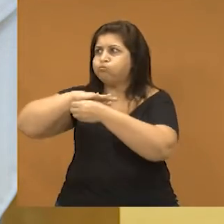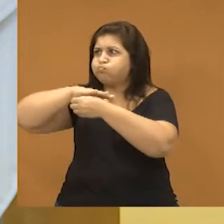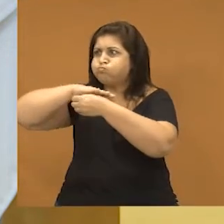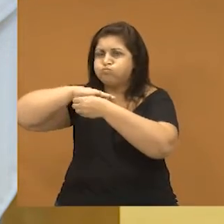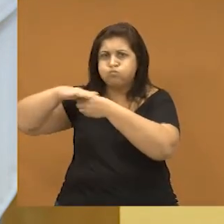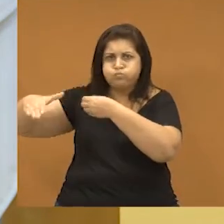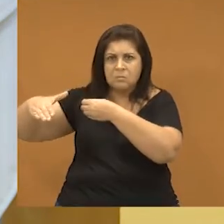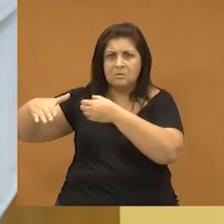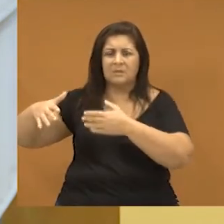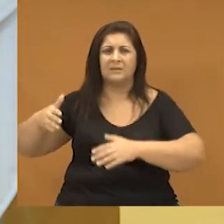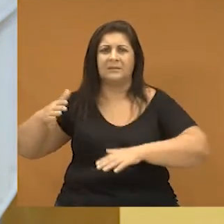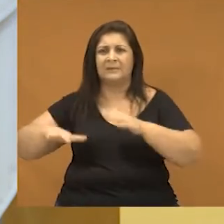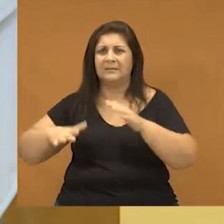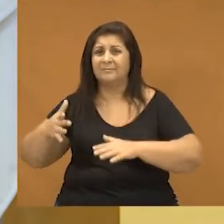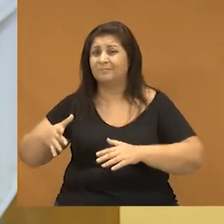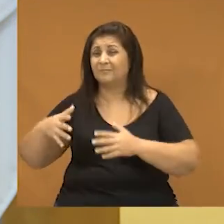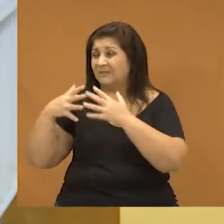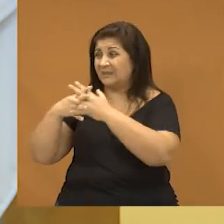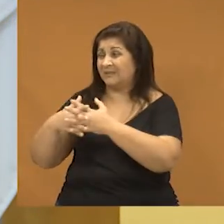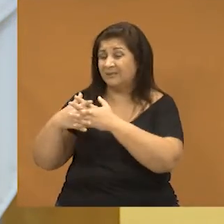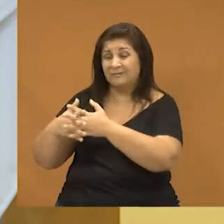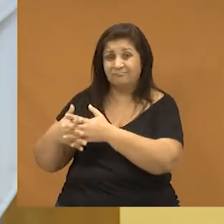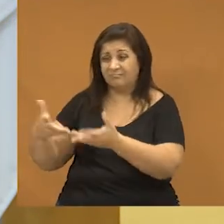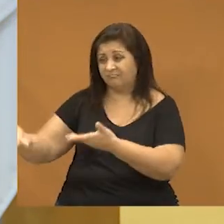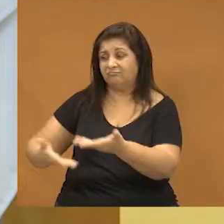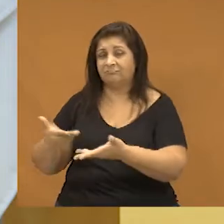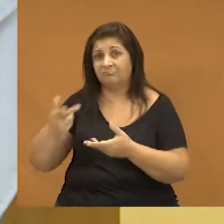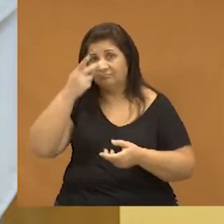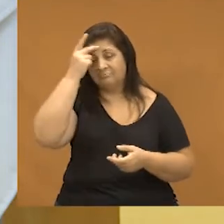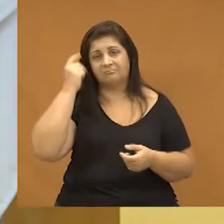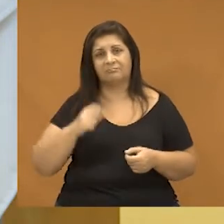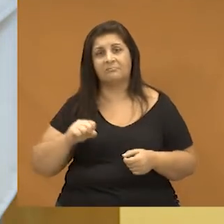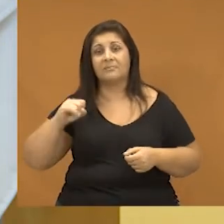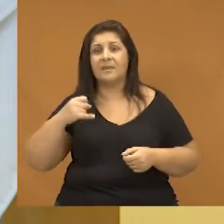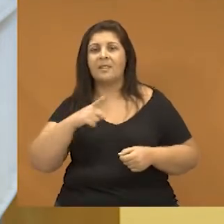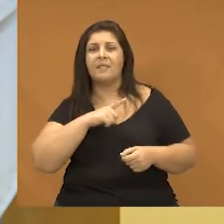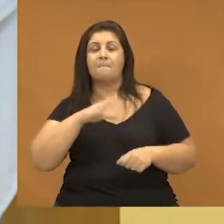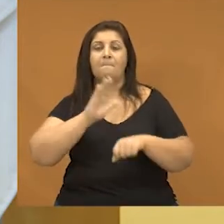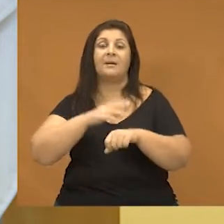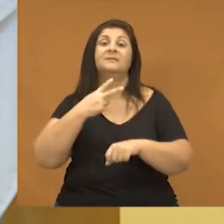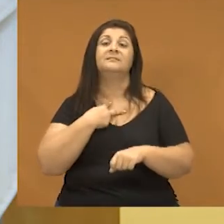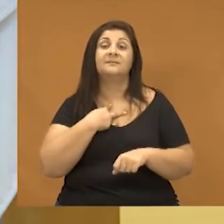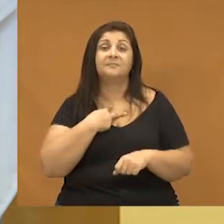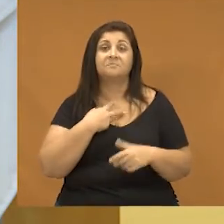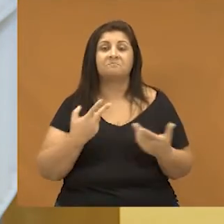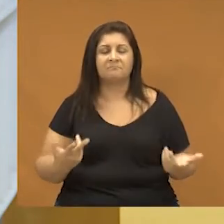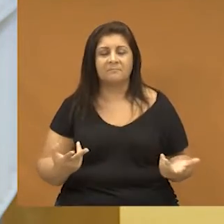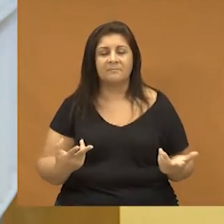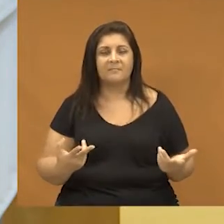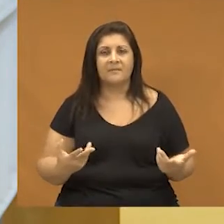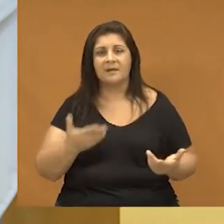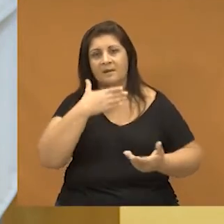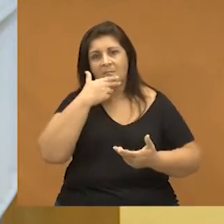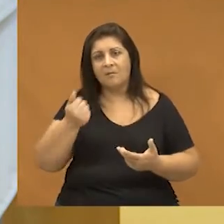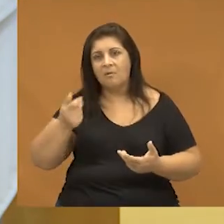tão, às vezes, com dificuldade de atendimento, e se a gente libera essa vaga, evidente que ela vai ser destinada